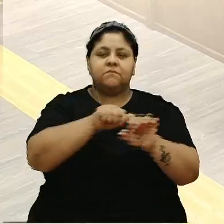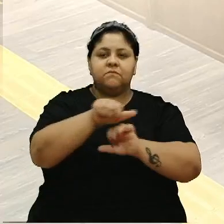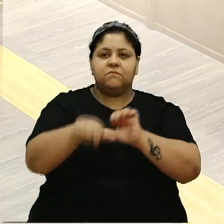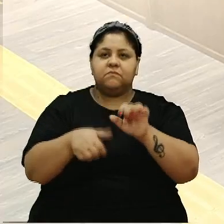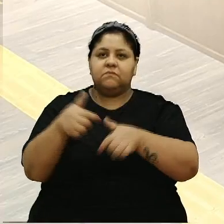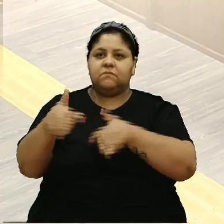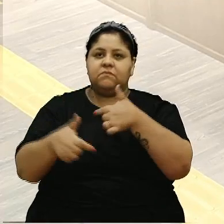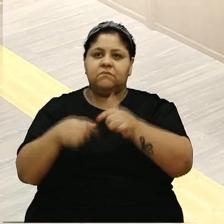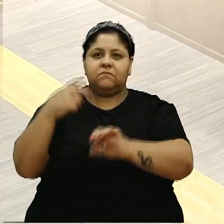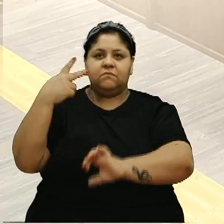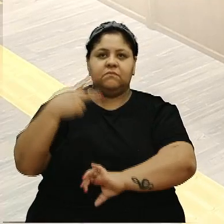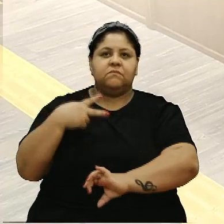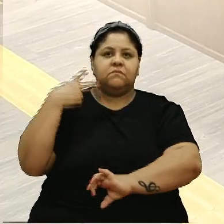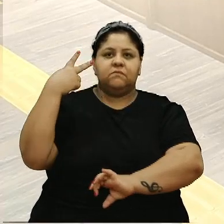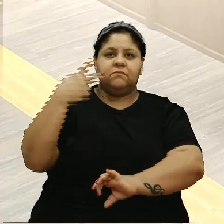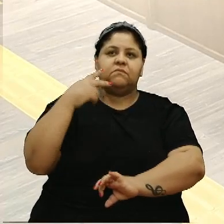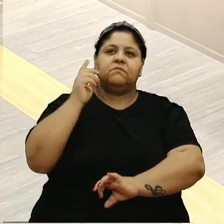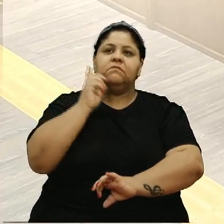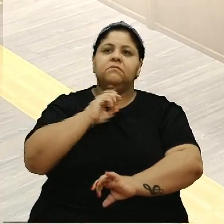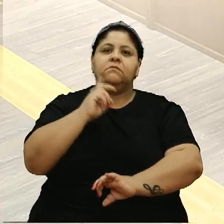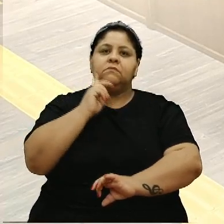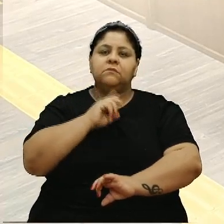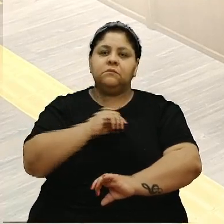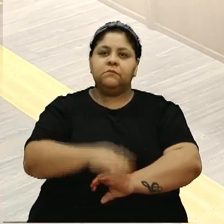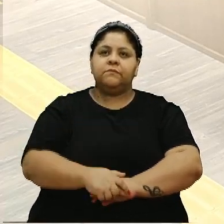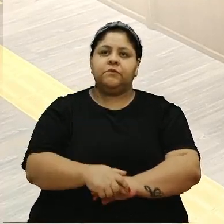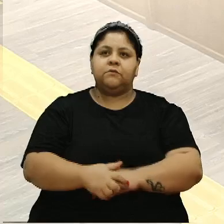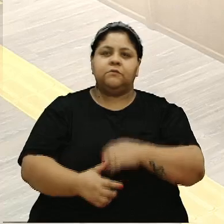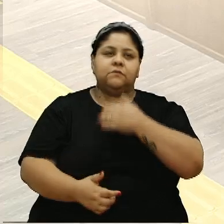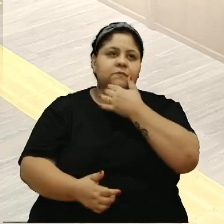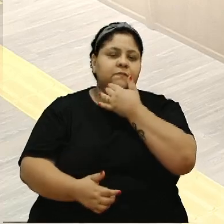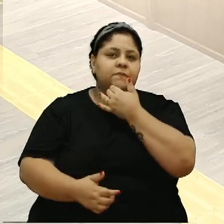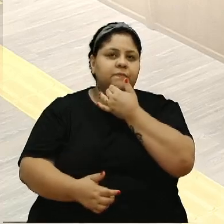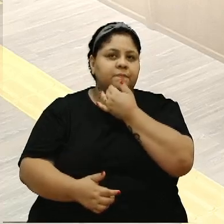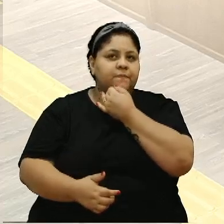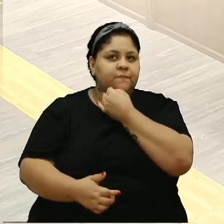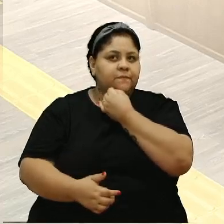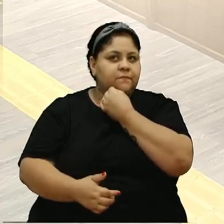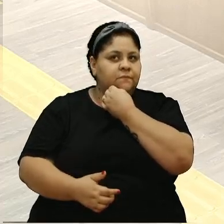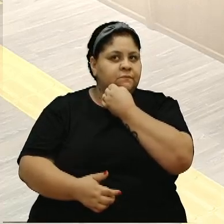trabalhos para o vereador Renato Oliveira.